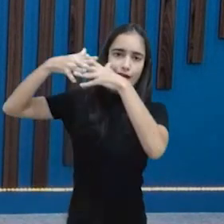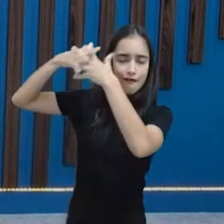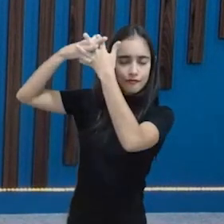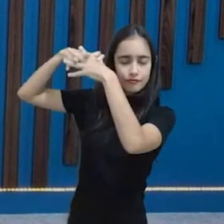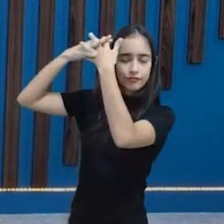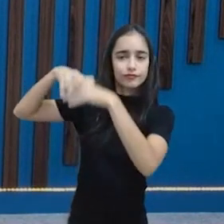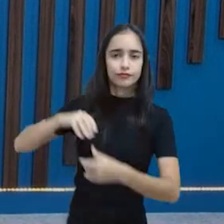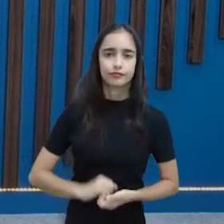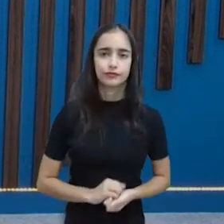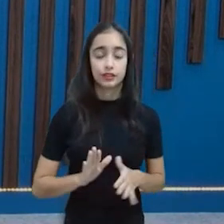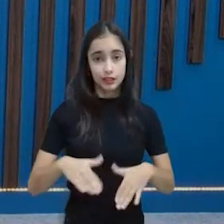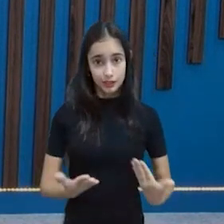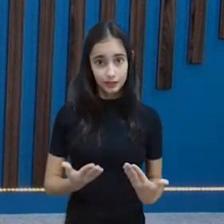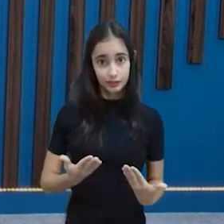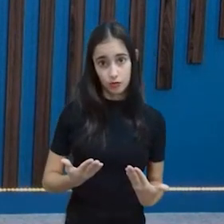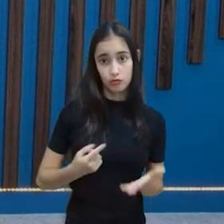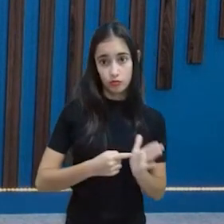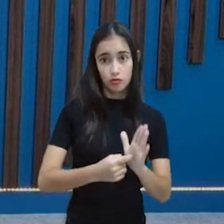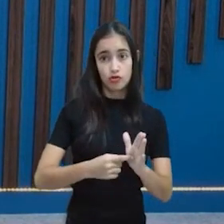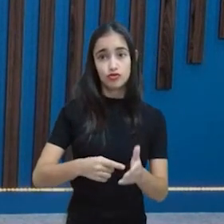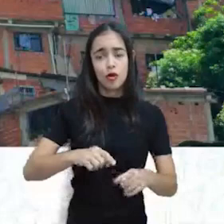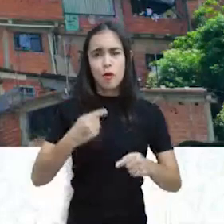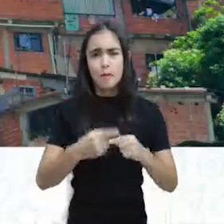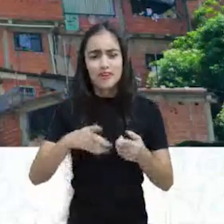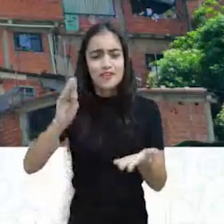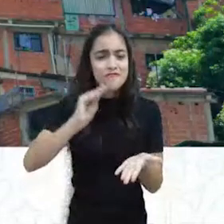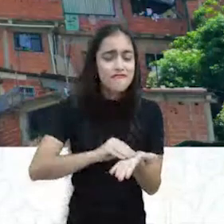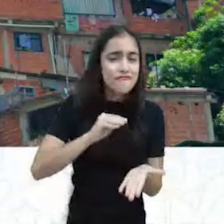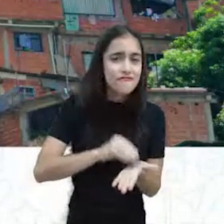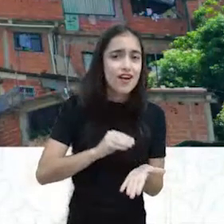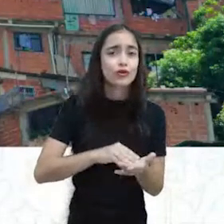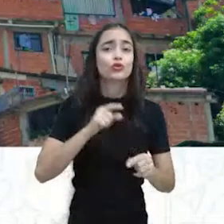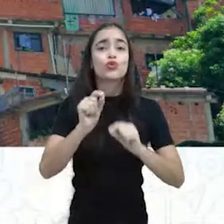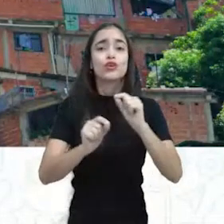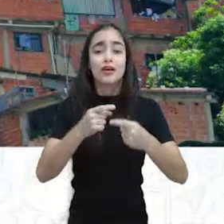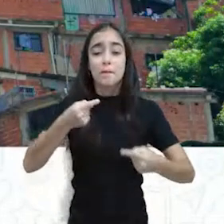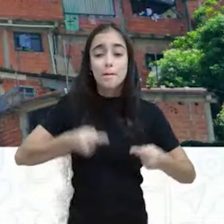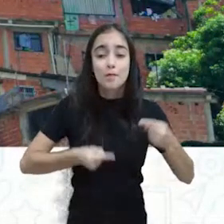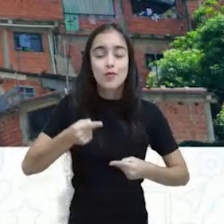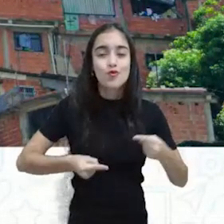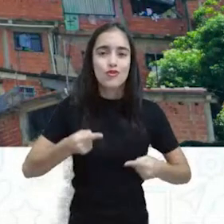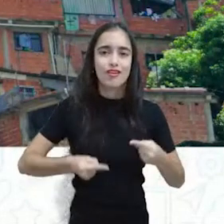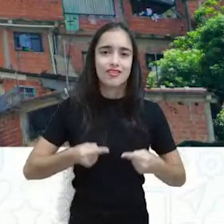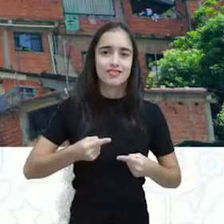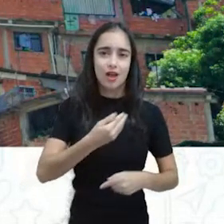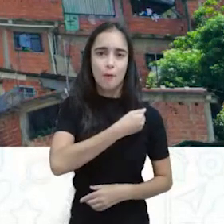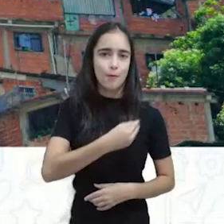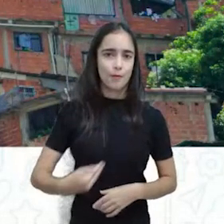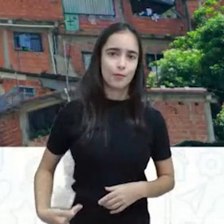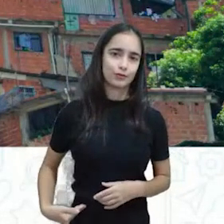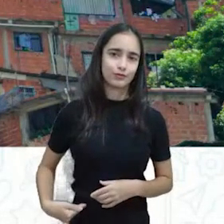Então, isso se dá por conta da ausência, né, ou omissão de políticas públicas. É importante que se